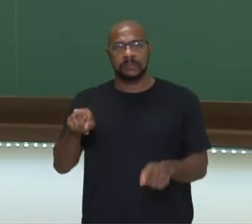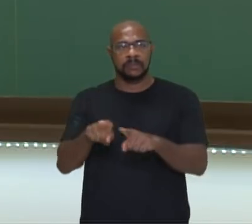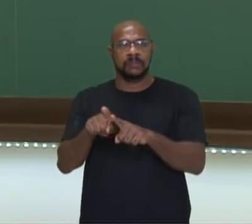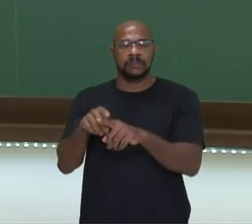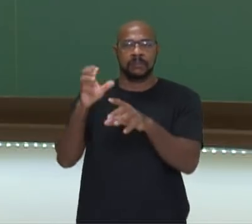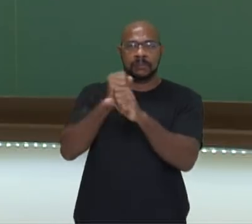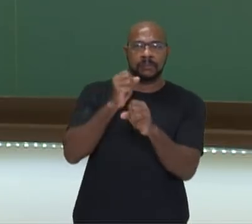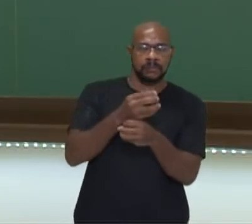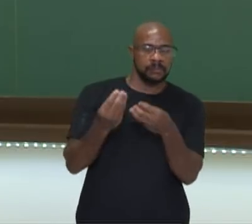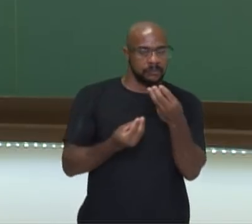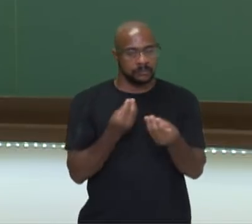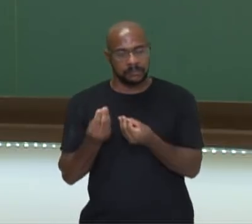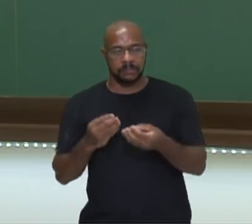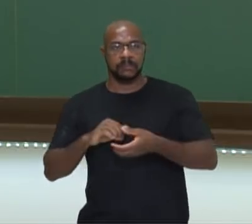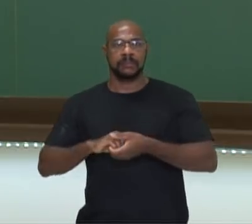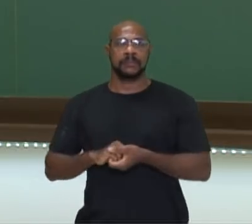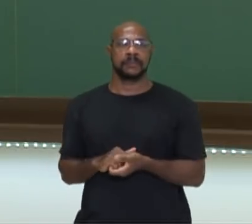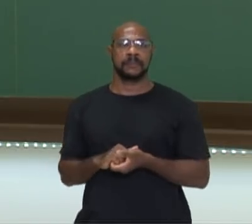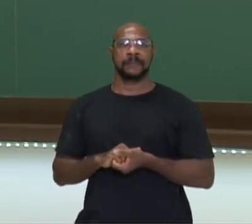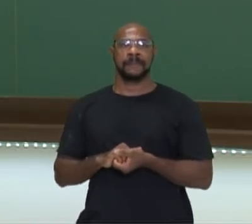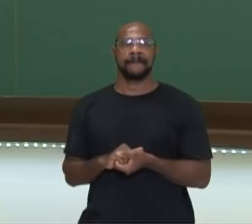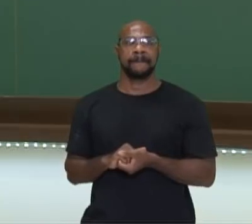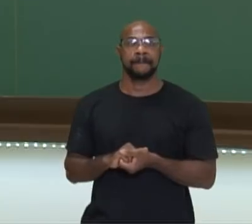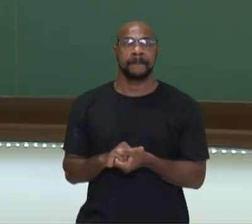números racionais. Vamos lá?